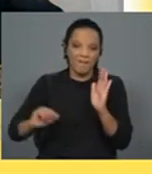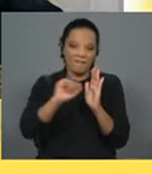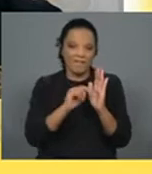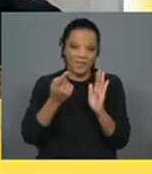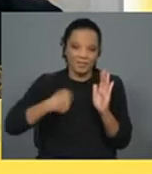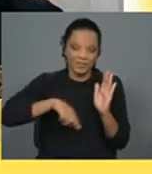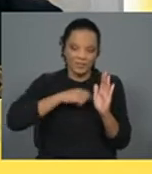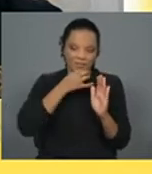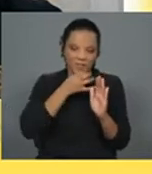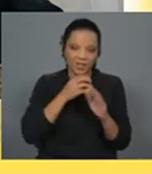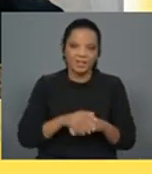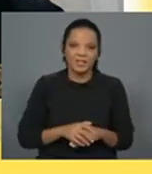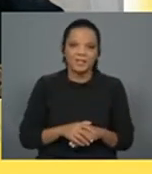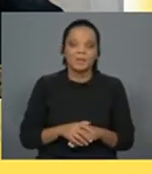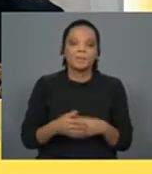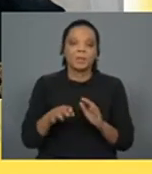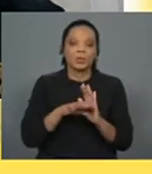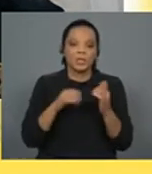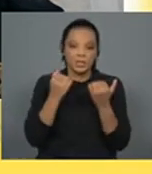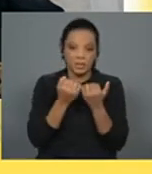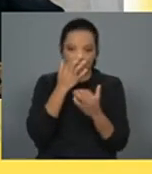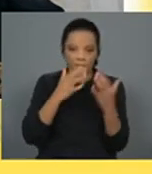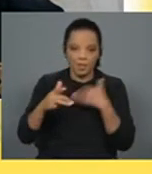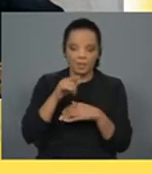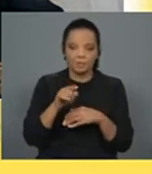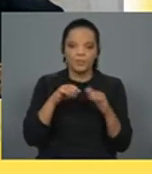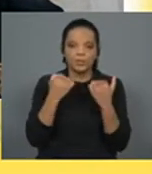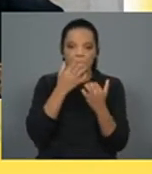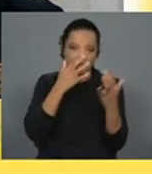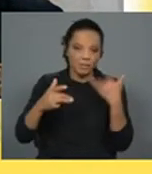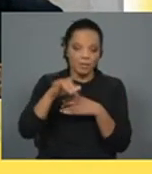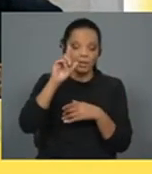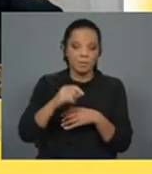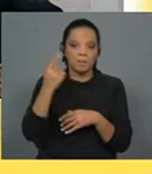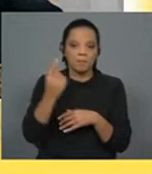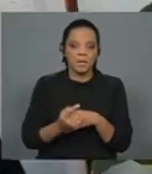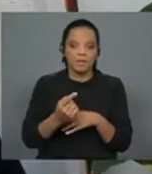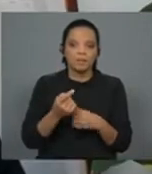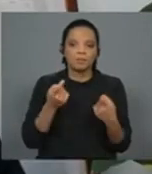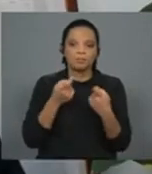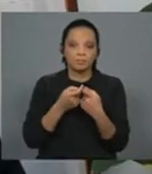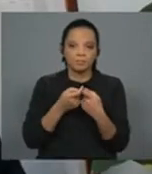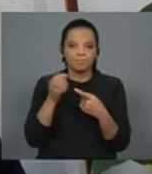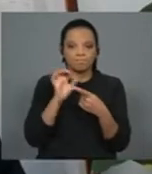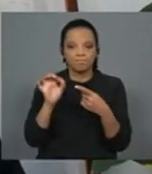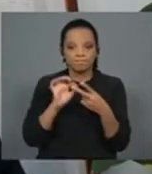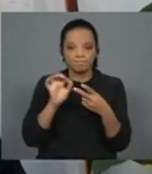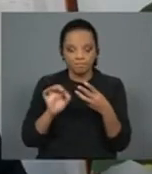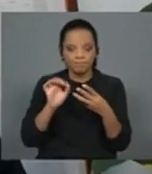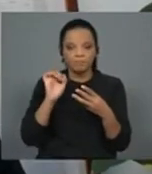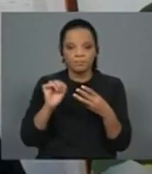estamos a falar e fazer a sociedade civil. E a sociedade civil também tem que estar assente naquilo que são os pressupostos de uma cultura de